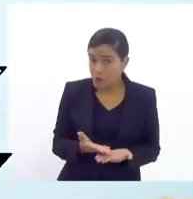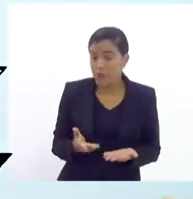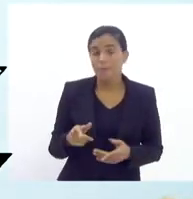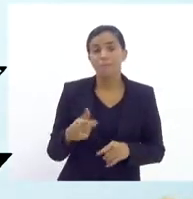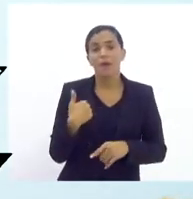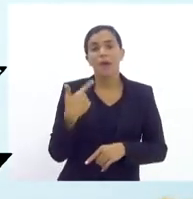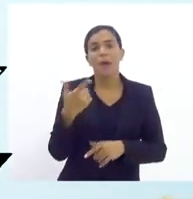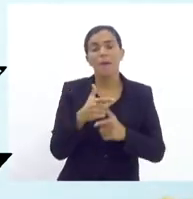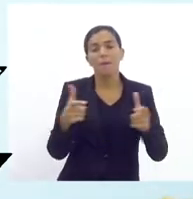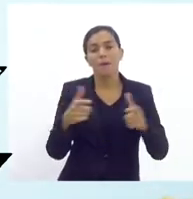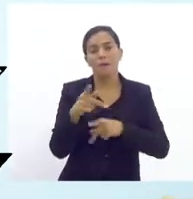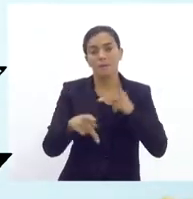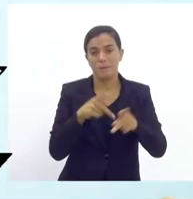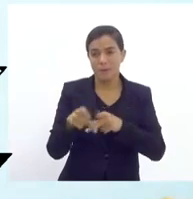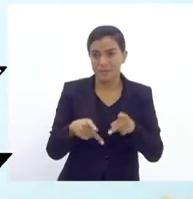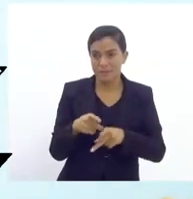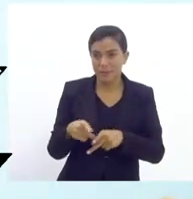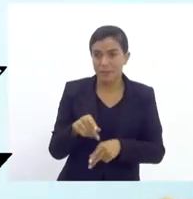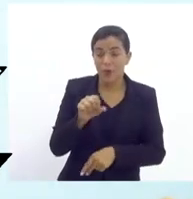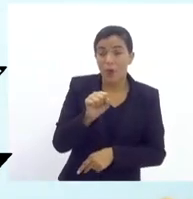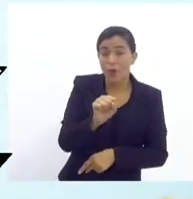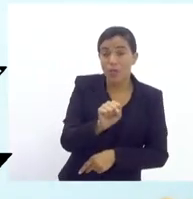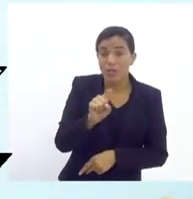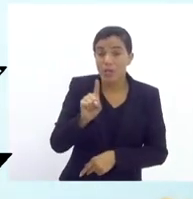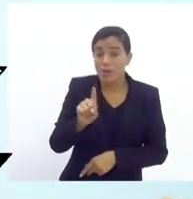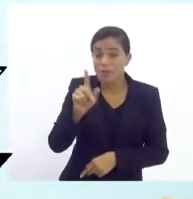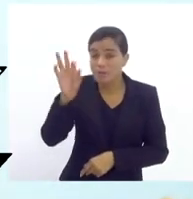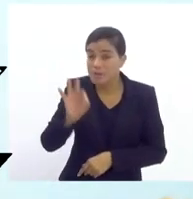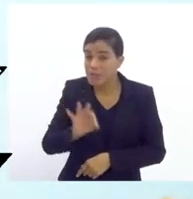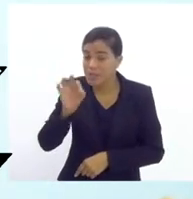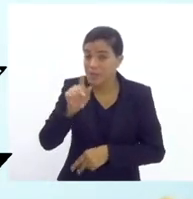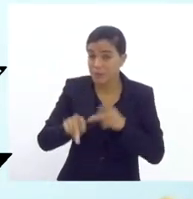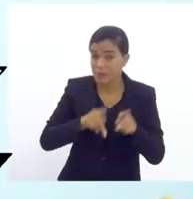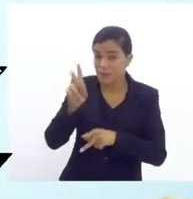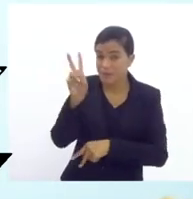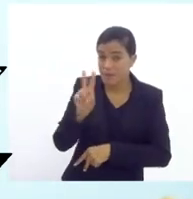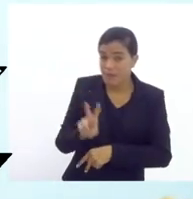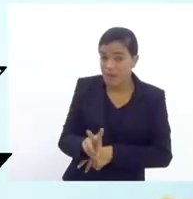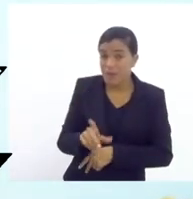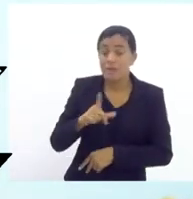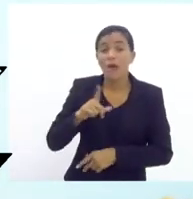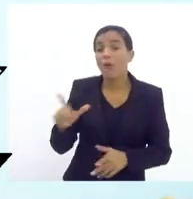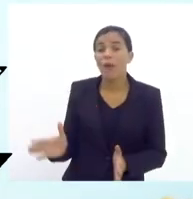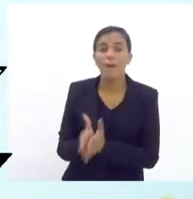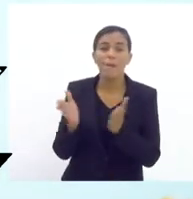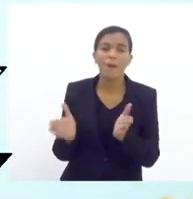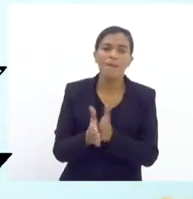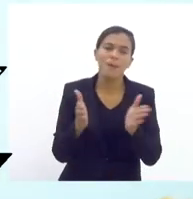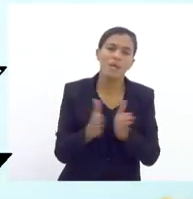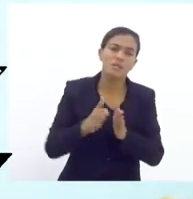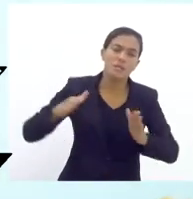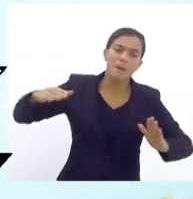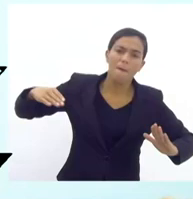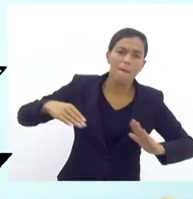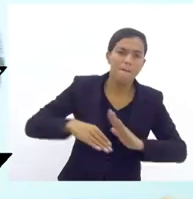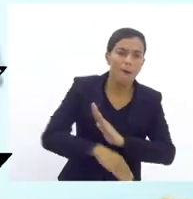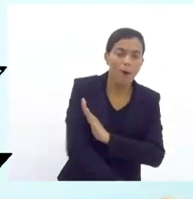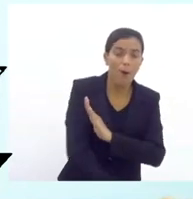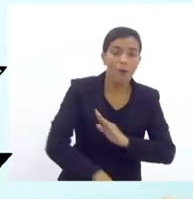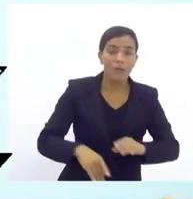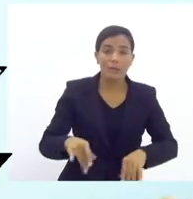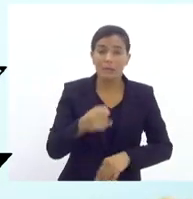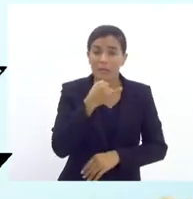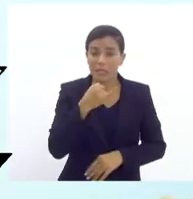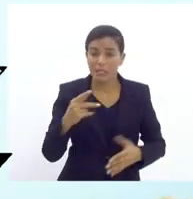a grande missão a maioria da população 81% da população venezuelana hoje tá na pobreza e como